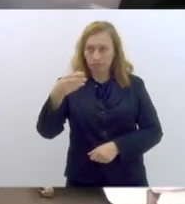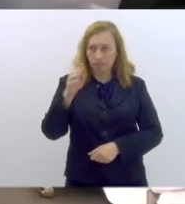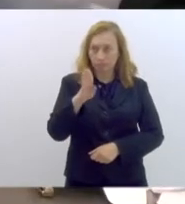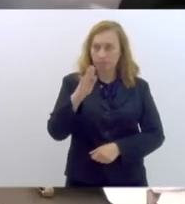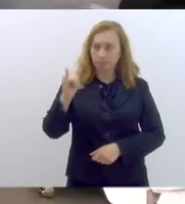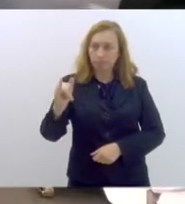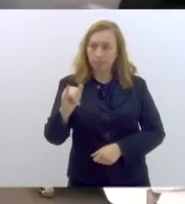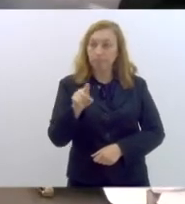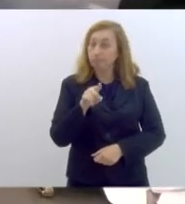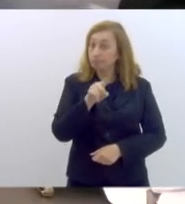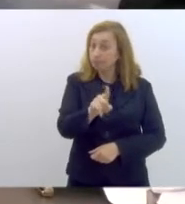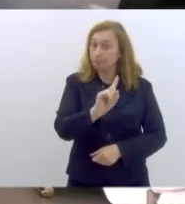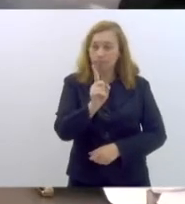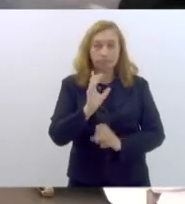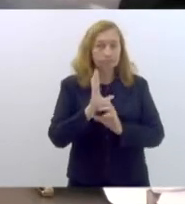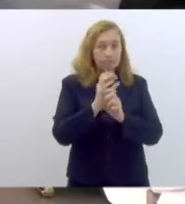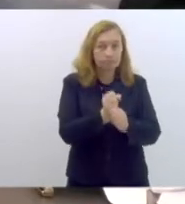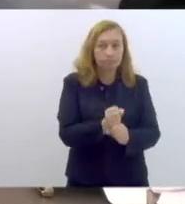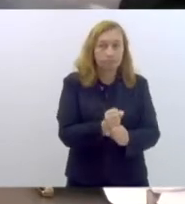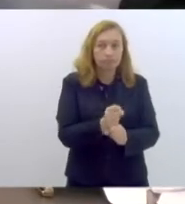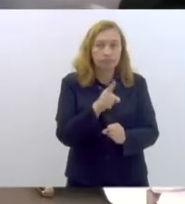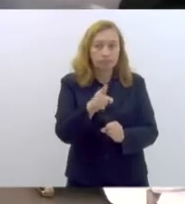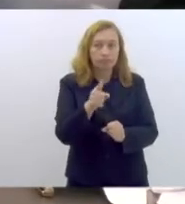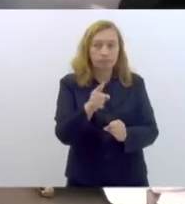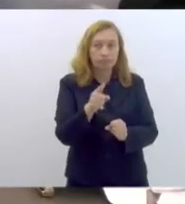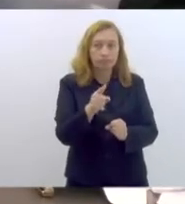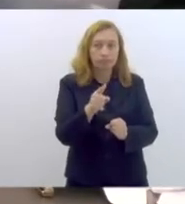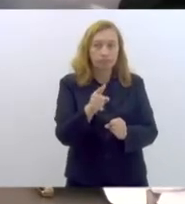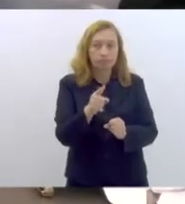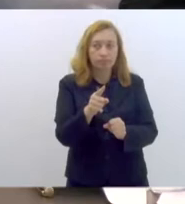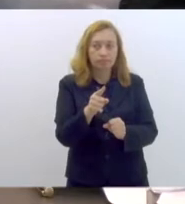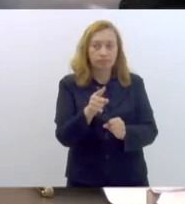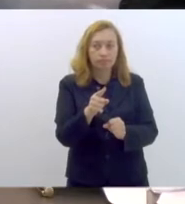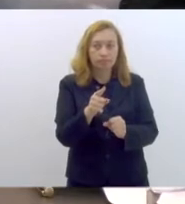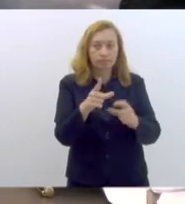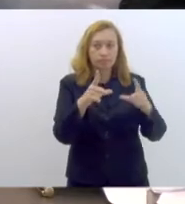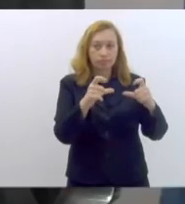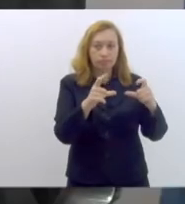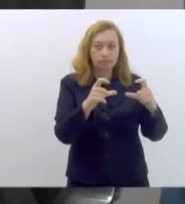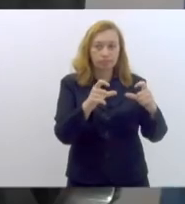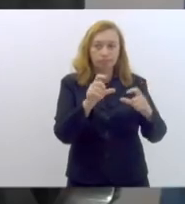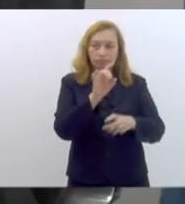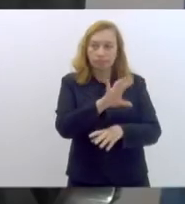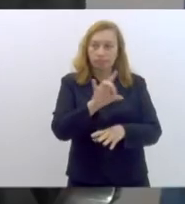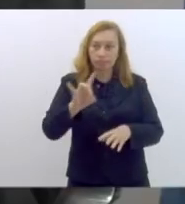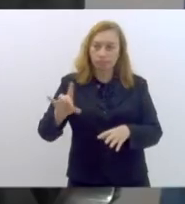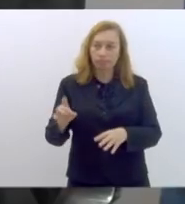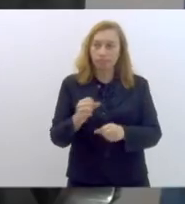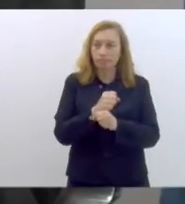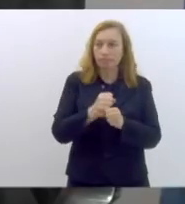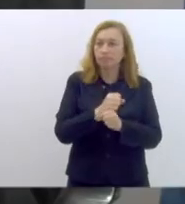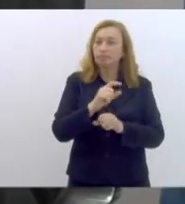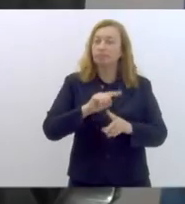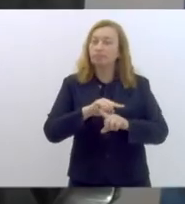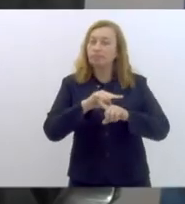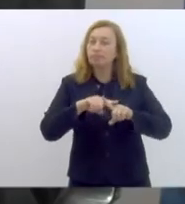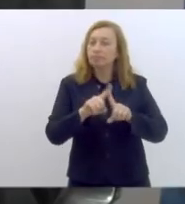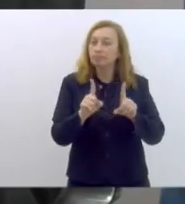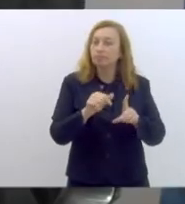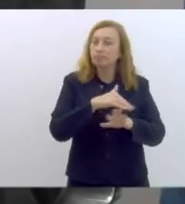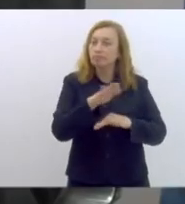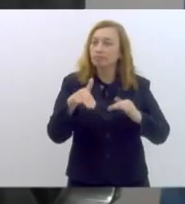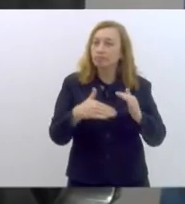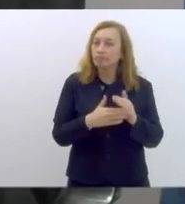Não, aqui não é soma, isso aqui é estoque, isso aqui é uma foto de cada ano. Sim, mas no total, então,